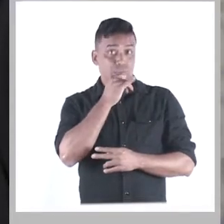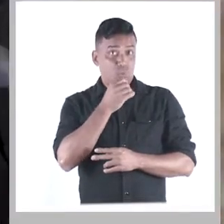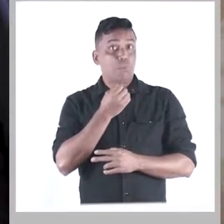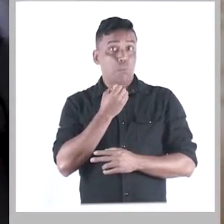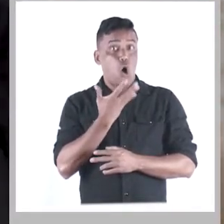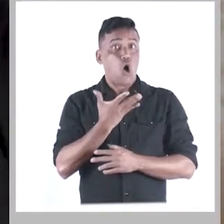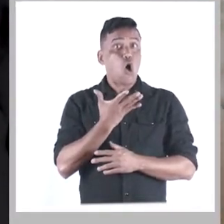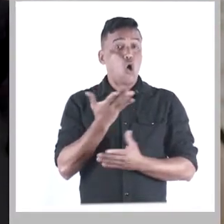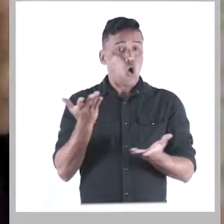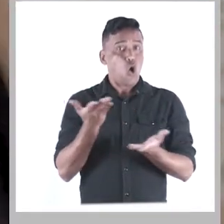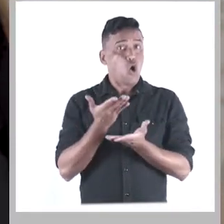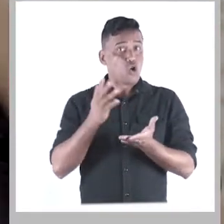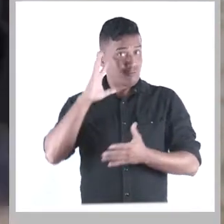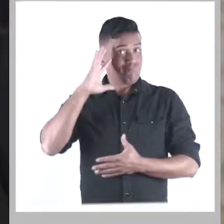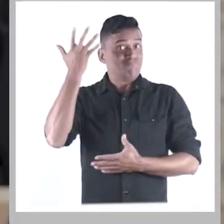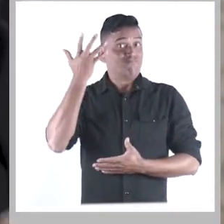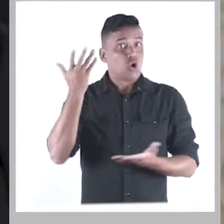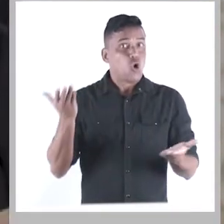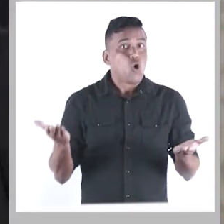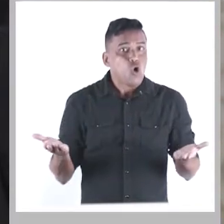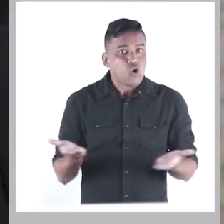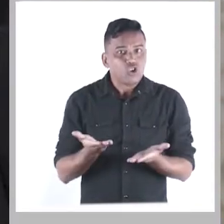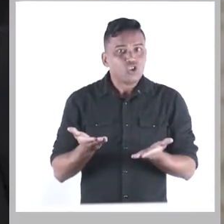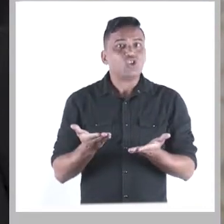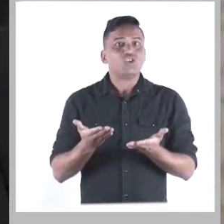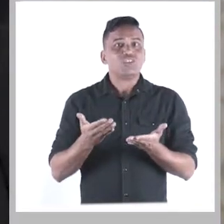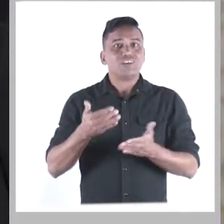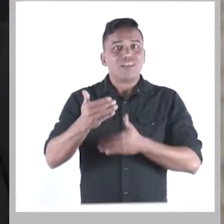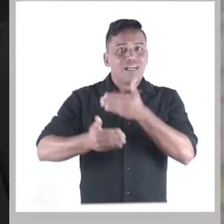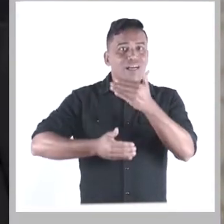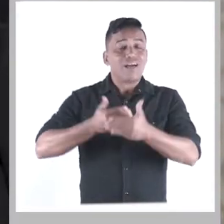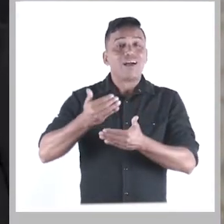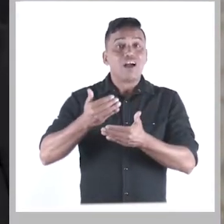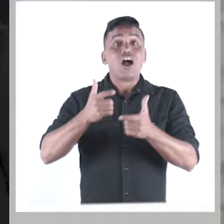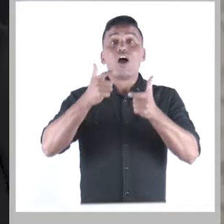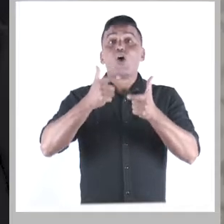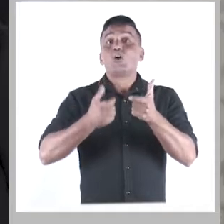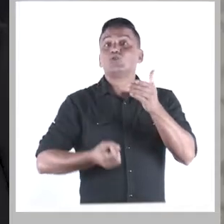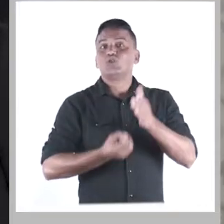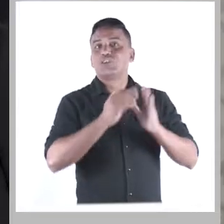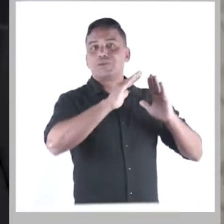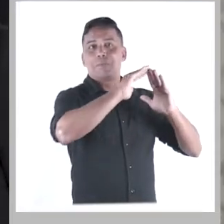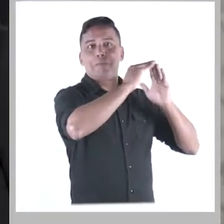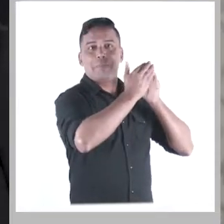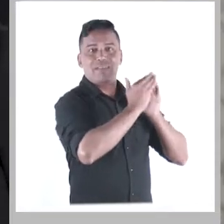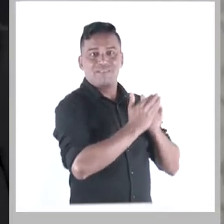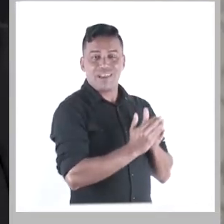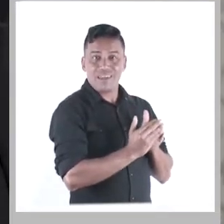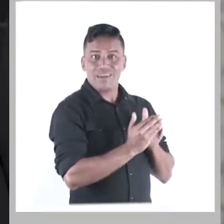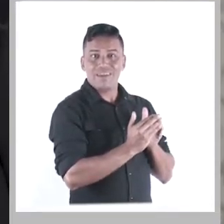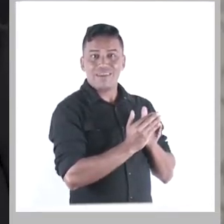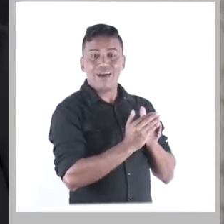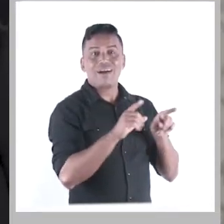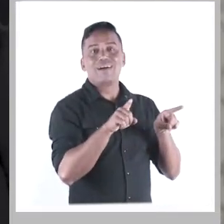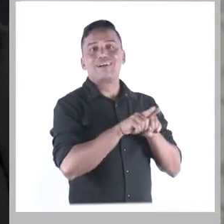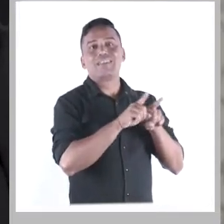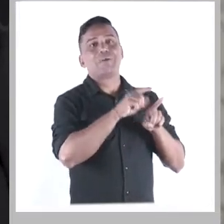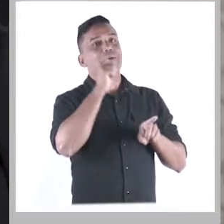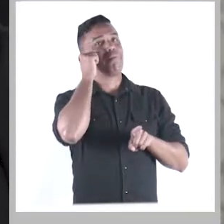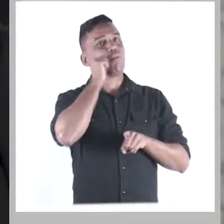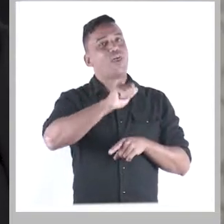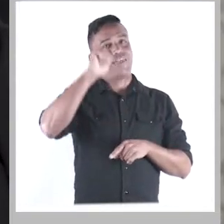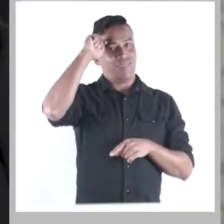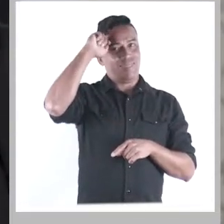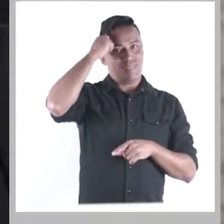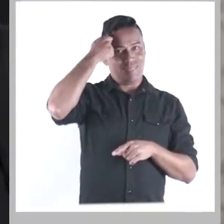Márcia, se tem alguma coisa bacana acontecendo hoje, essa coisa passa pela periferia e passa pela mulher